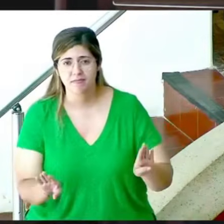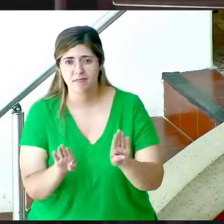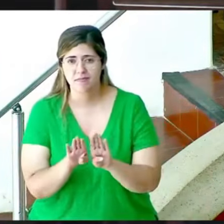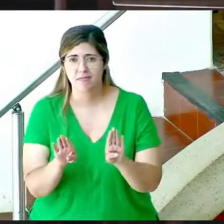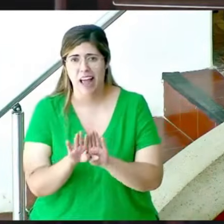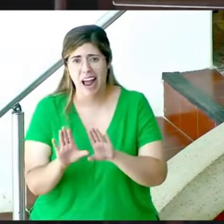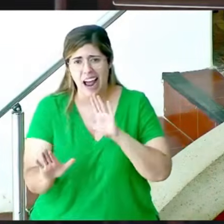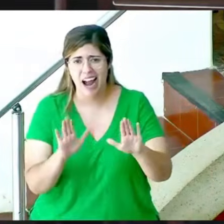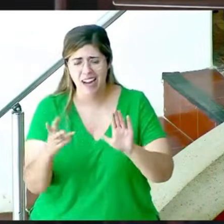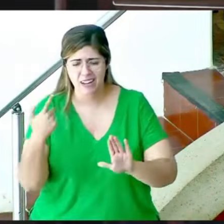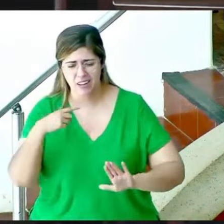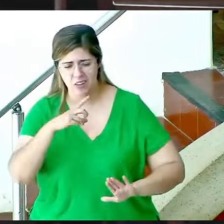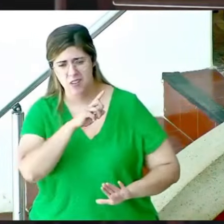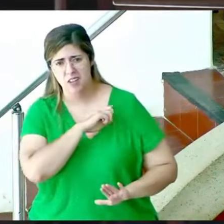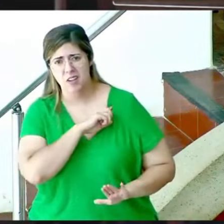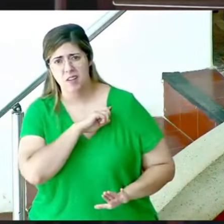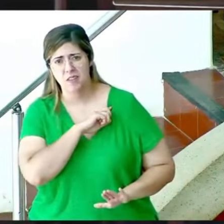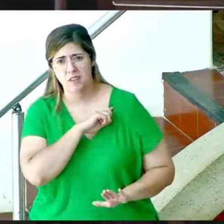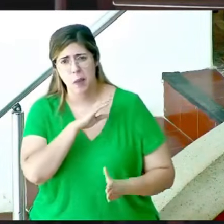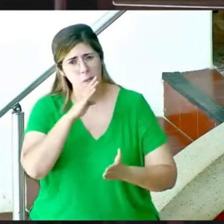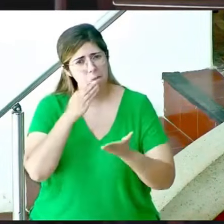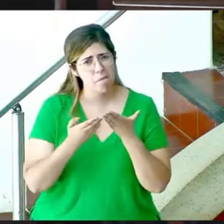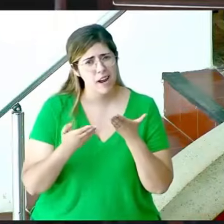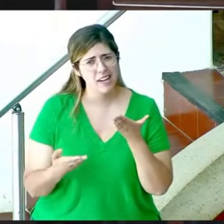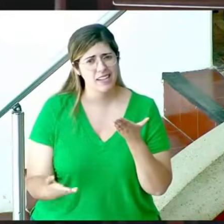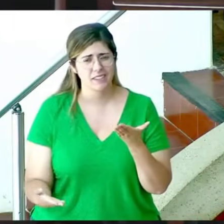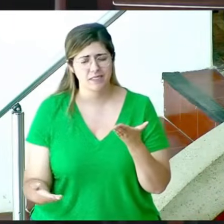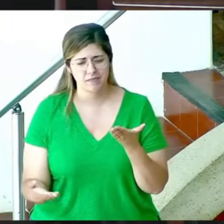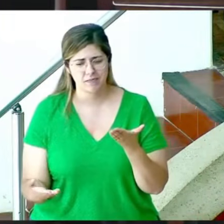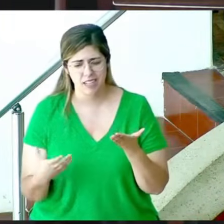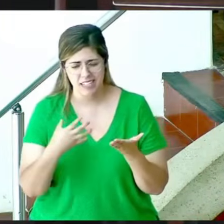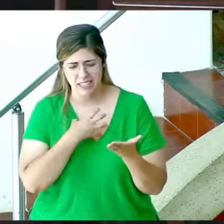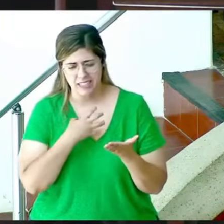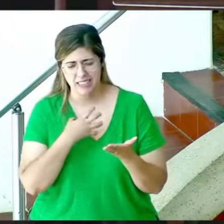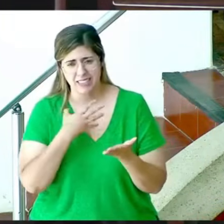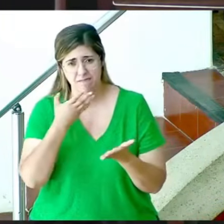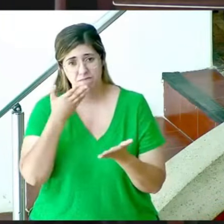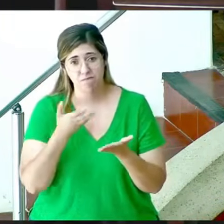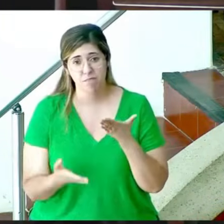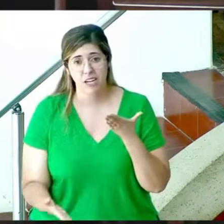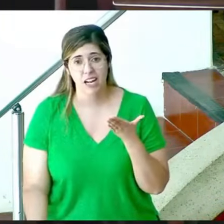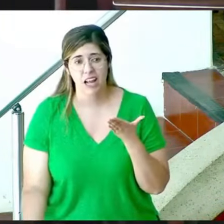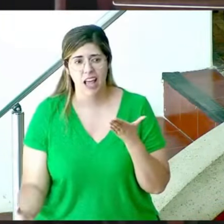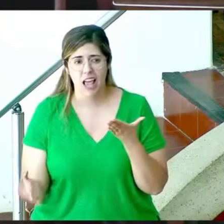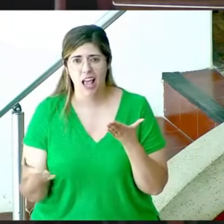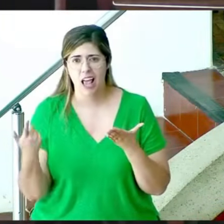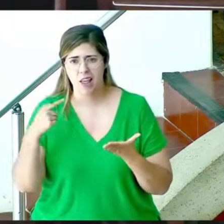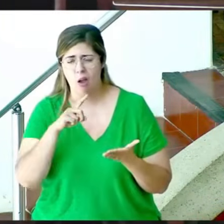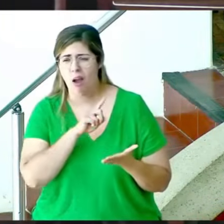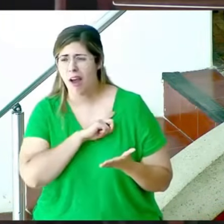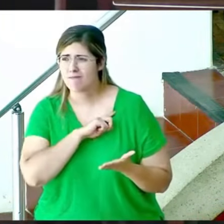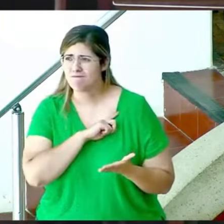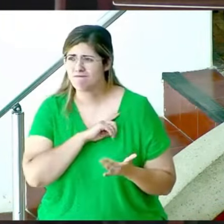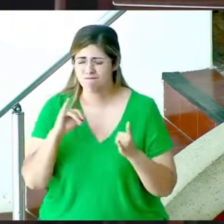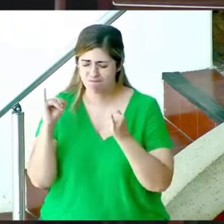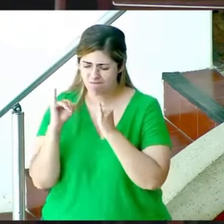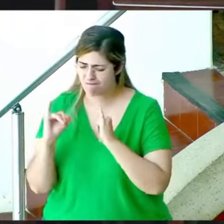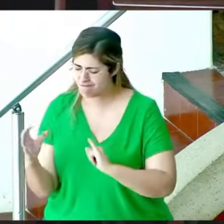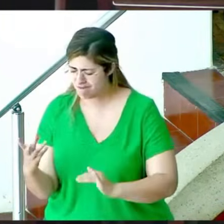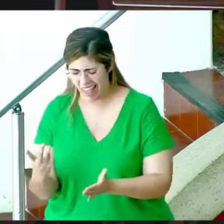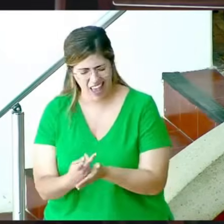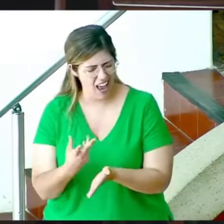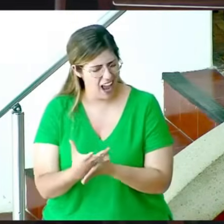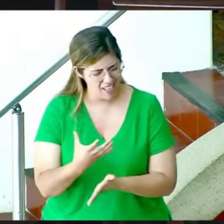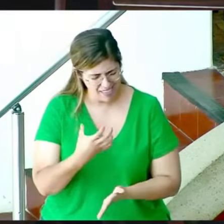não perdermos, ou enquanto nós não perdemos a capacidade de indignação com isso, nós